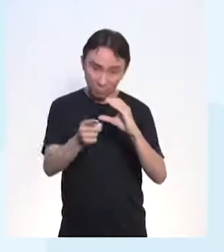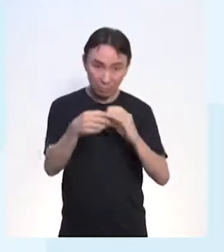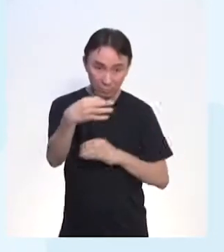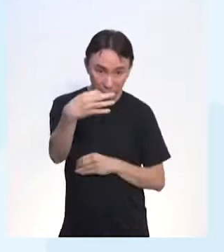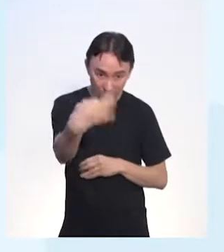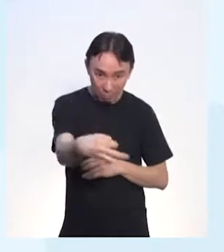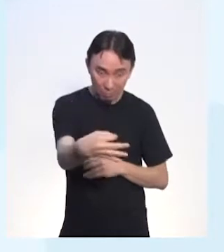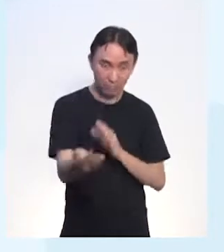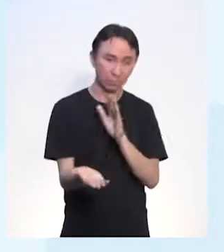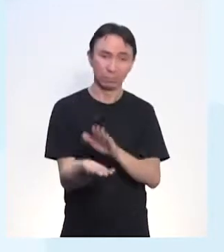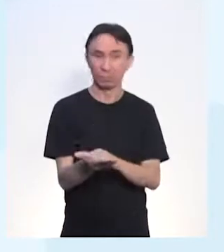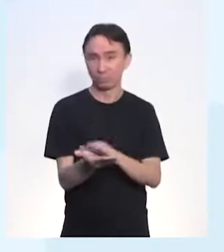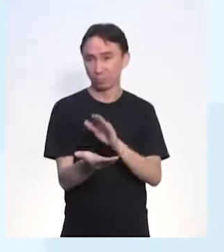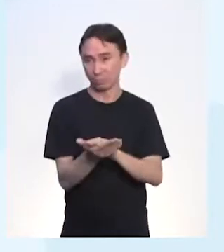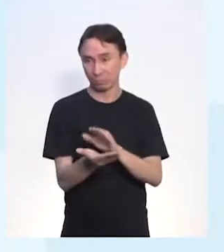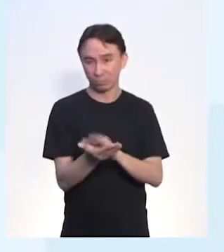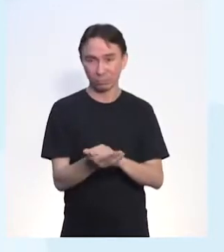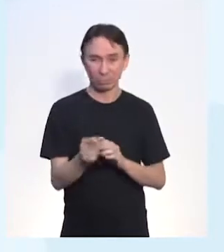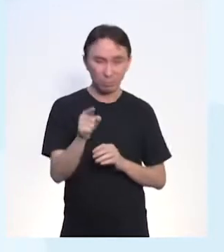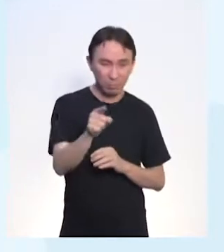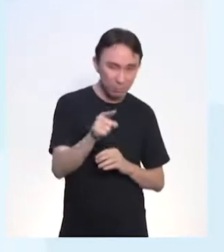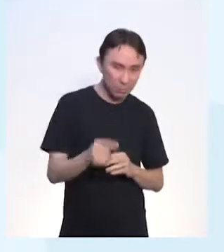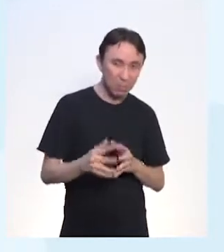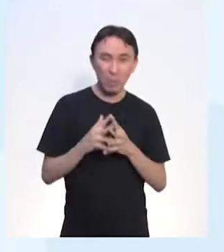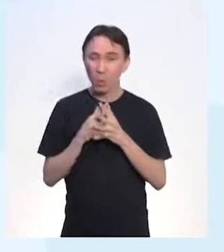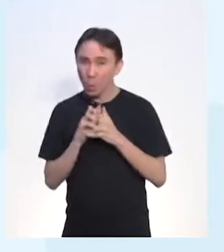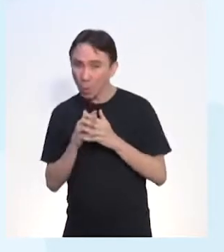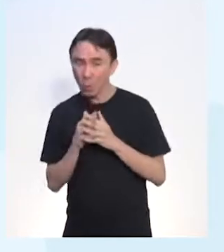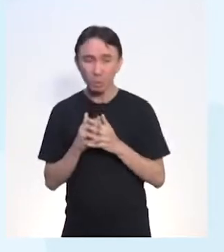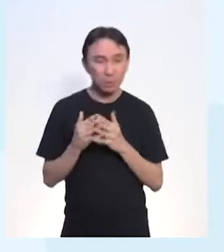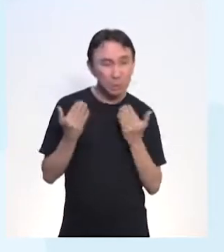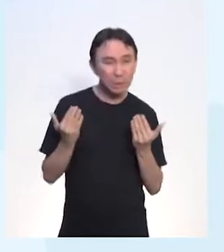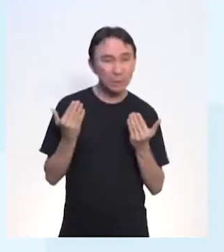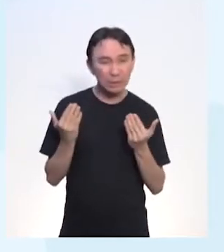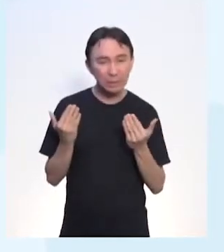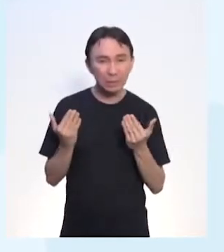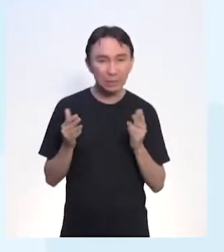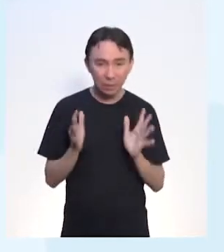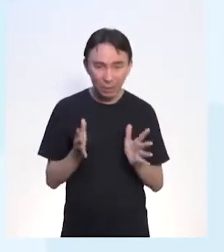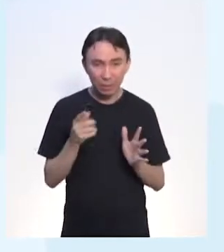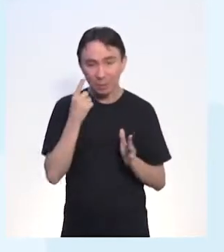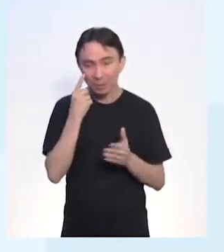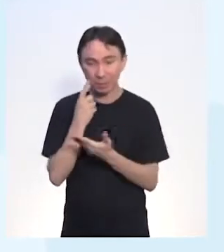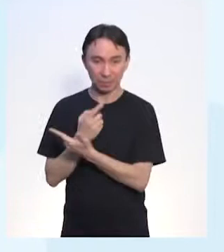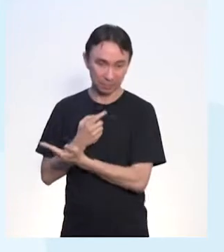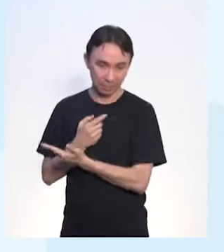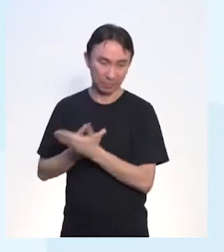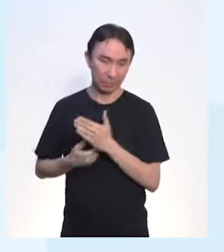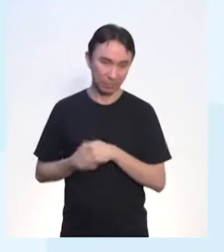acertou. E se você estava com dúvida, tirou a dúvida? Olha a resolução da atividade.